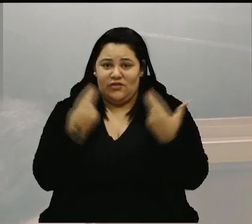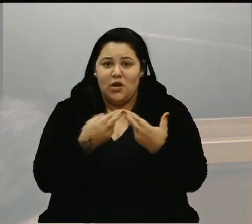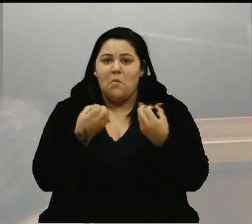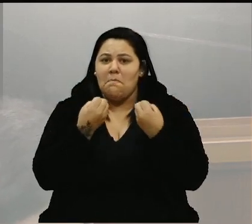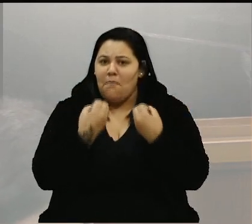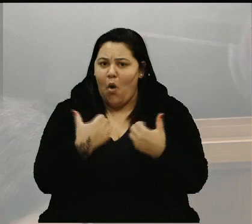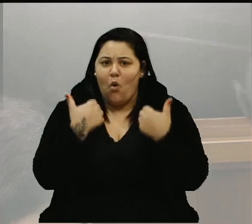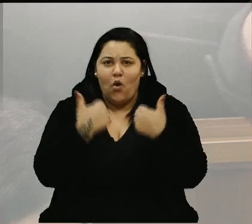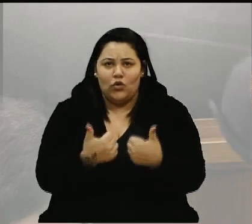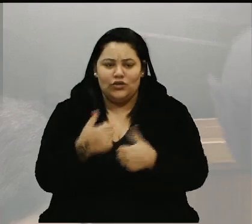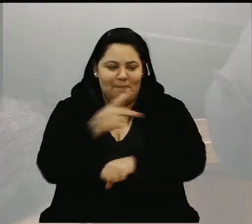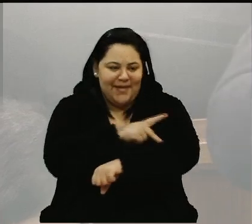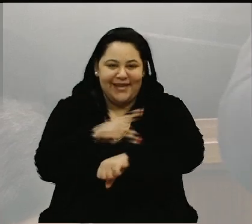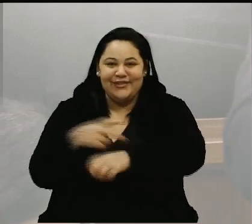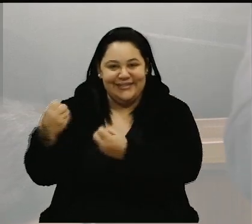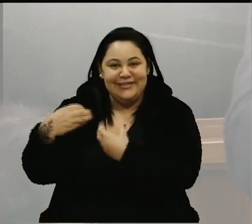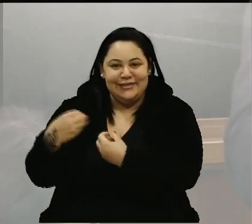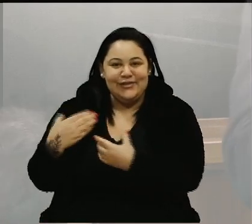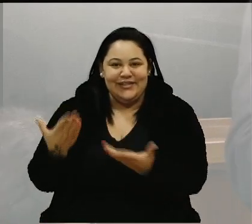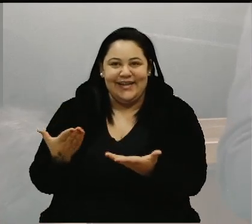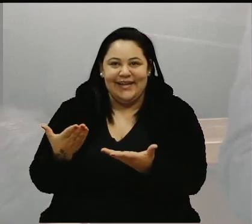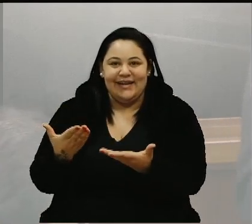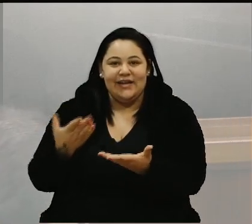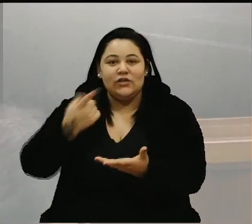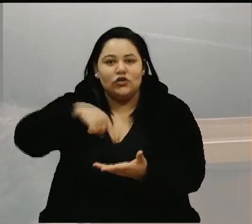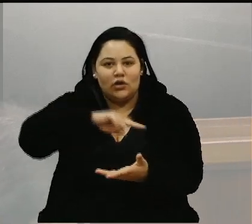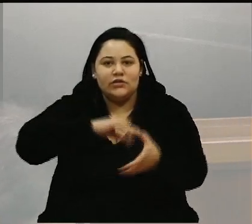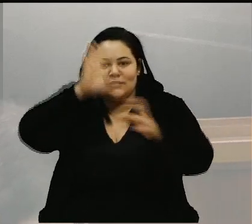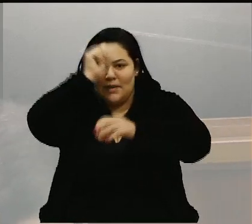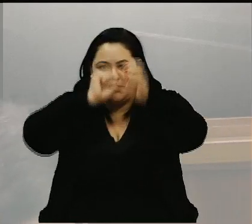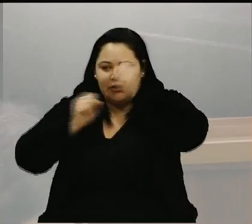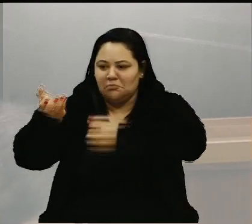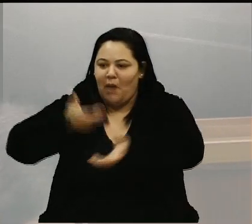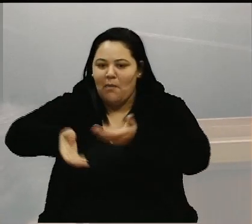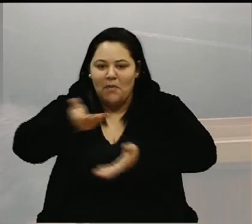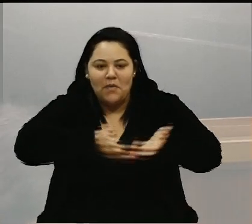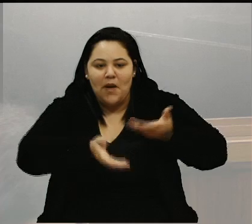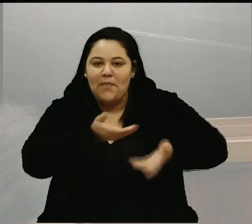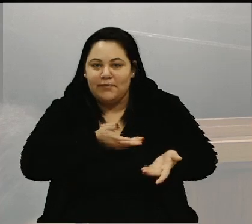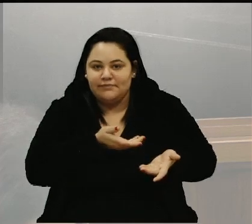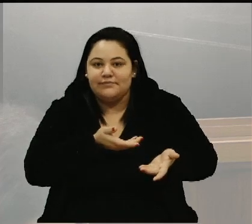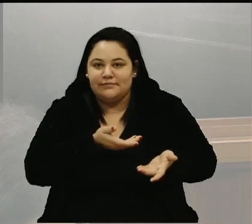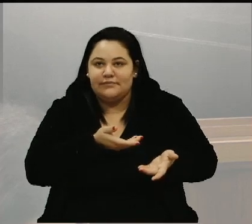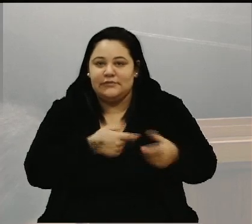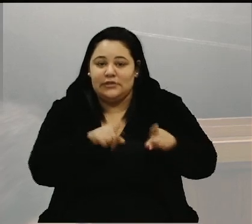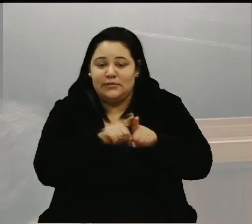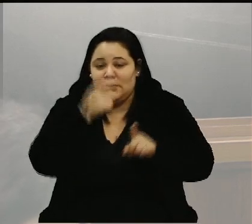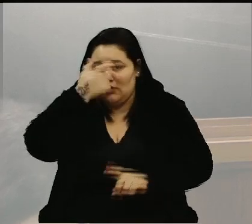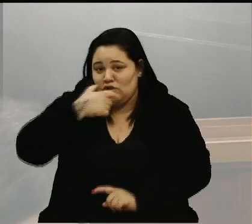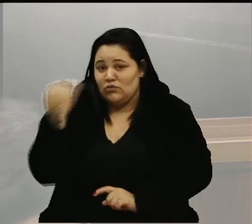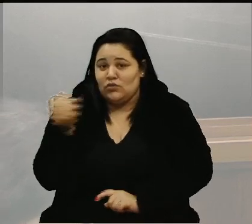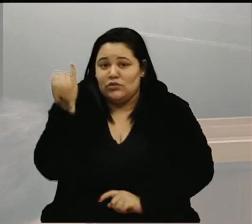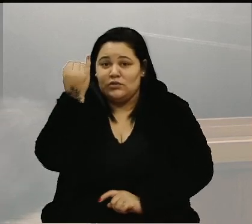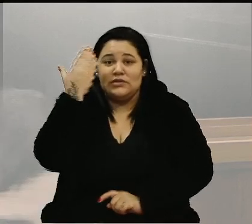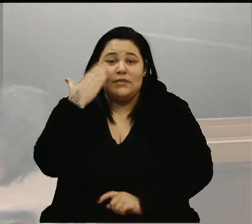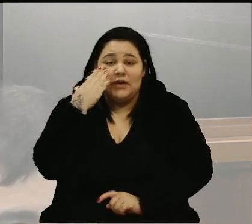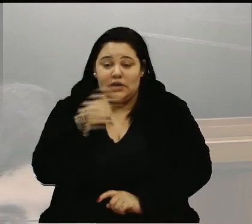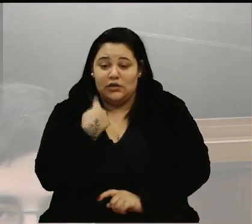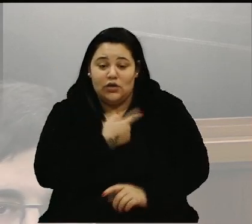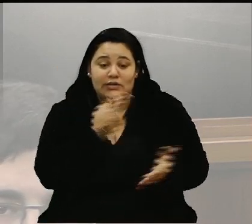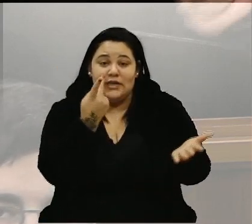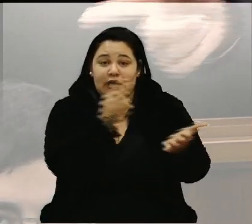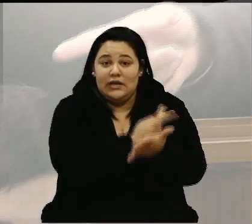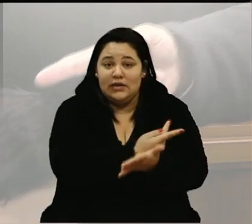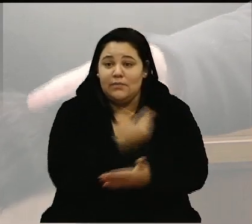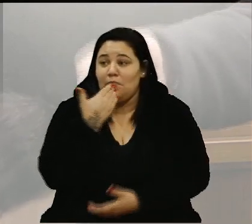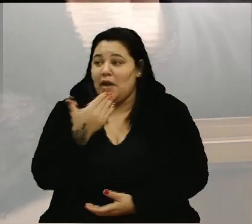produtiva, pedagógica, né? Vamos aprendendo uns com os outros, e é importante saber que às vezes a gente erra, volta atrás,